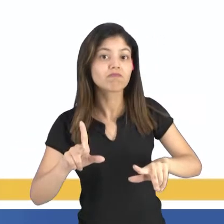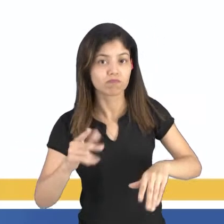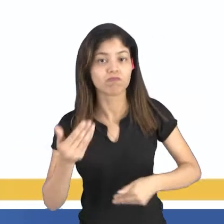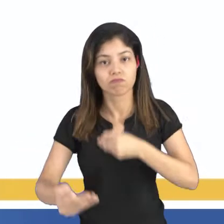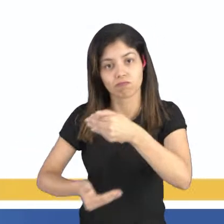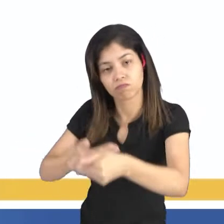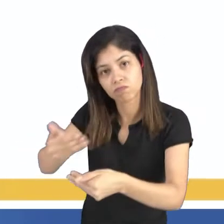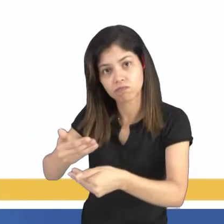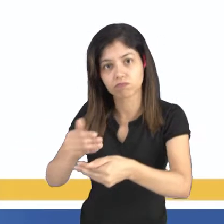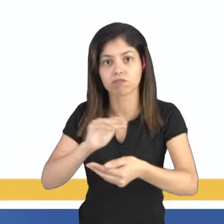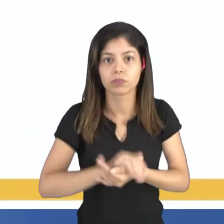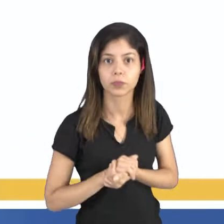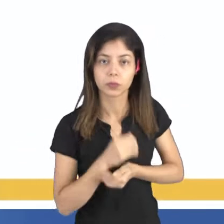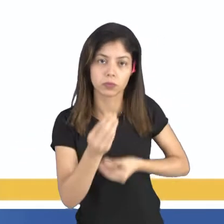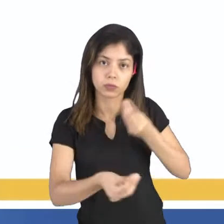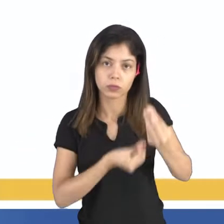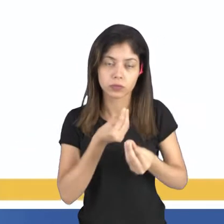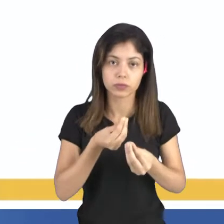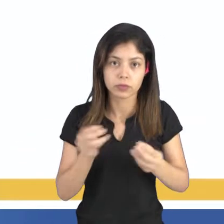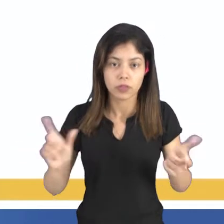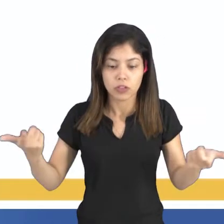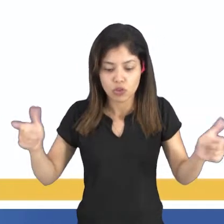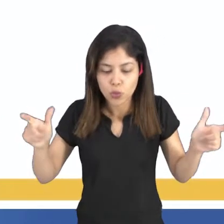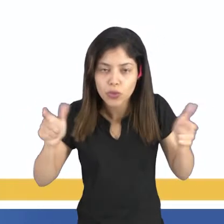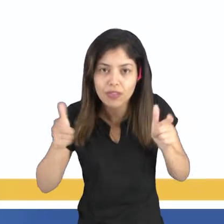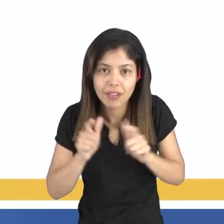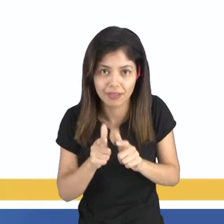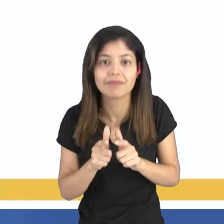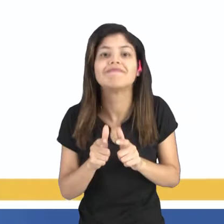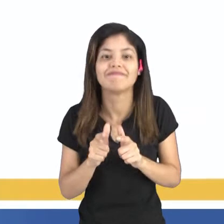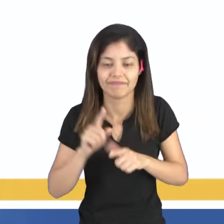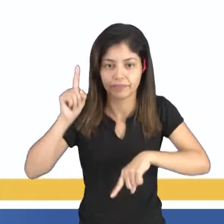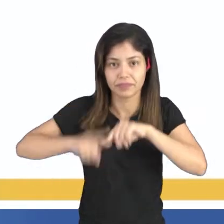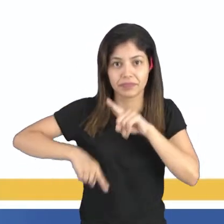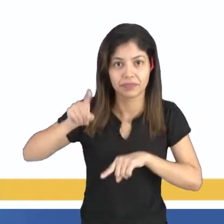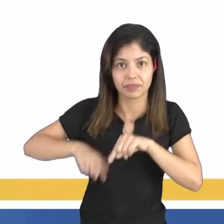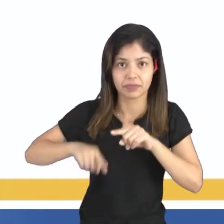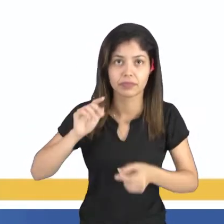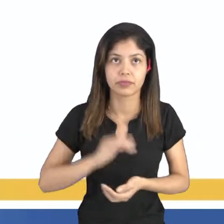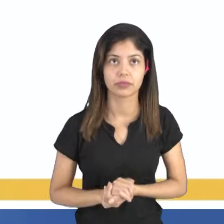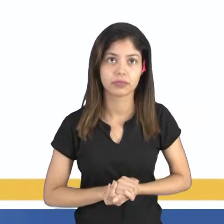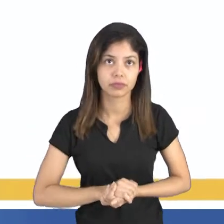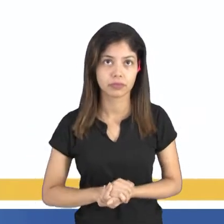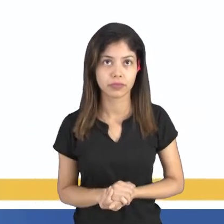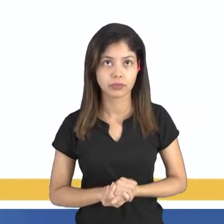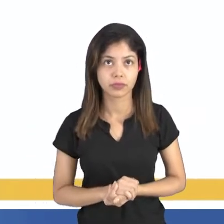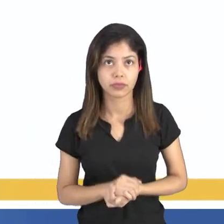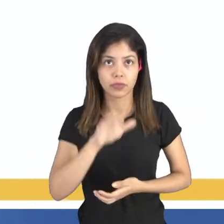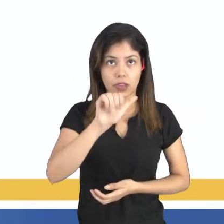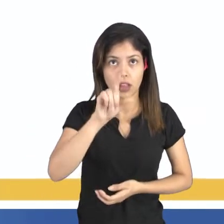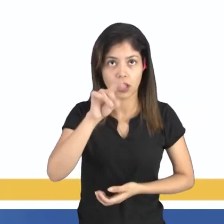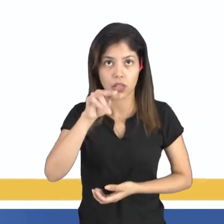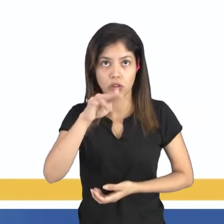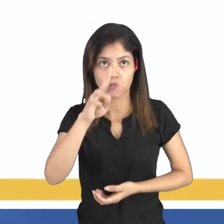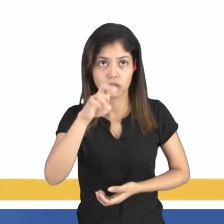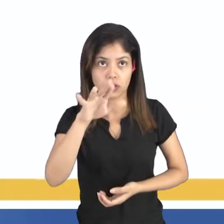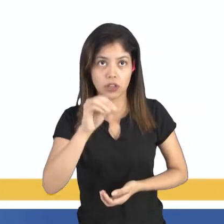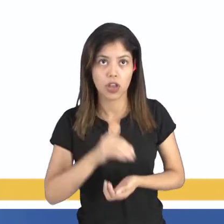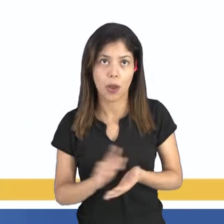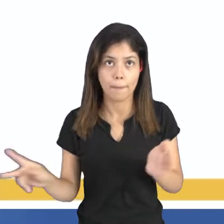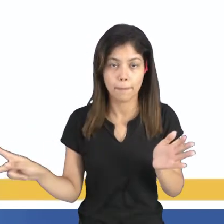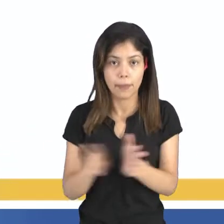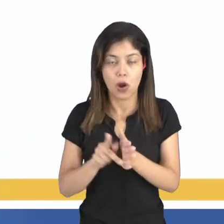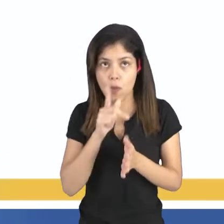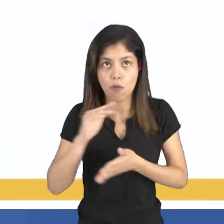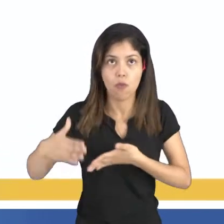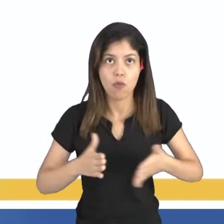nos processos ecológicos, tais como a redução dos materiais alóctones disponíveis para os